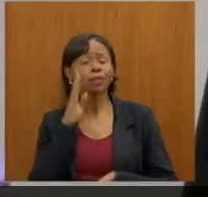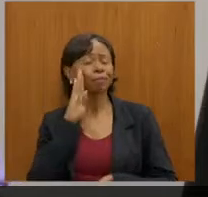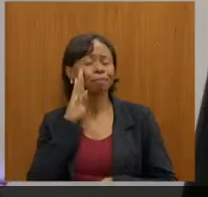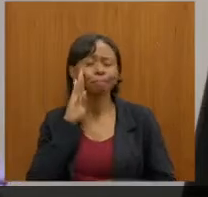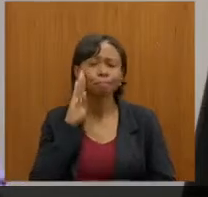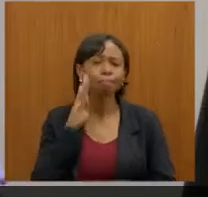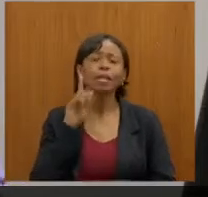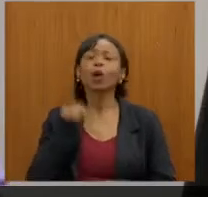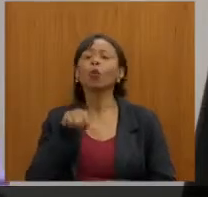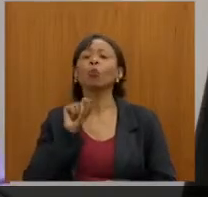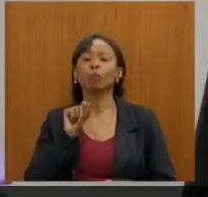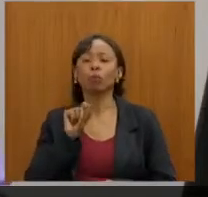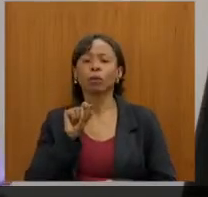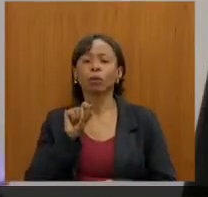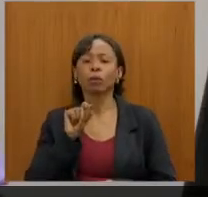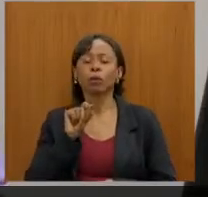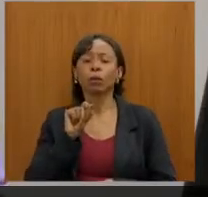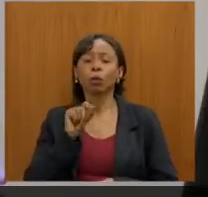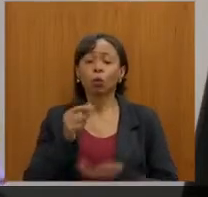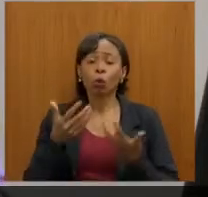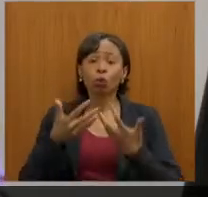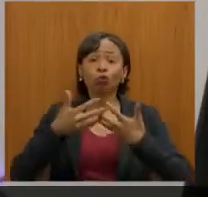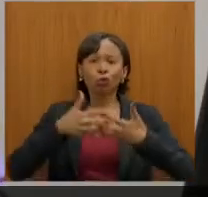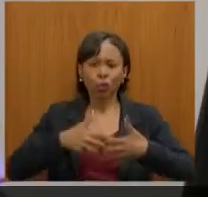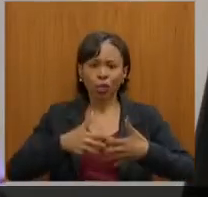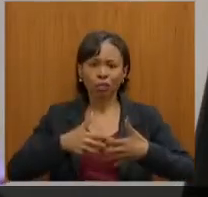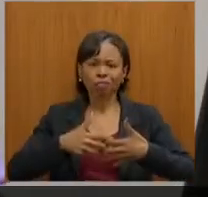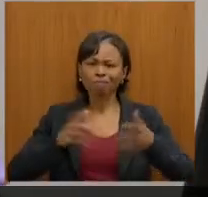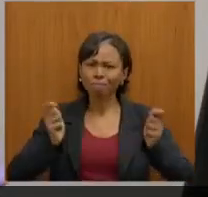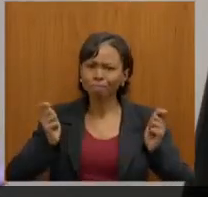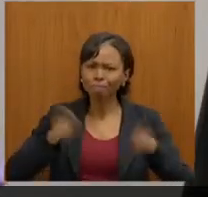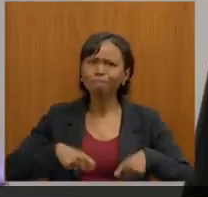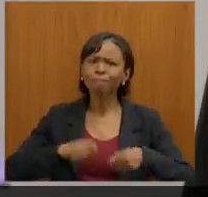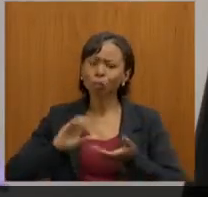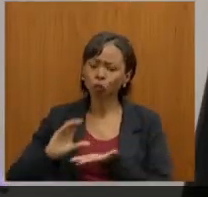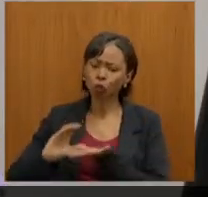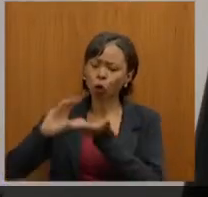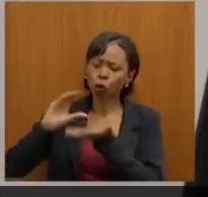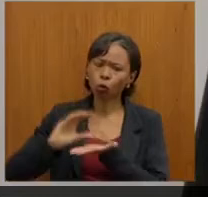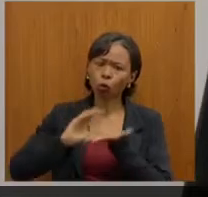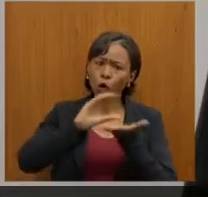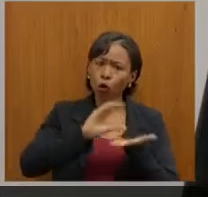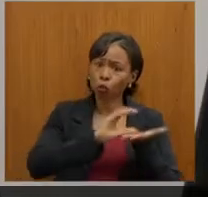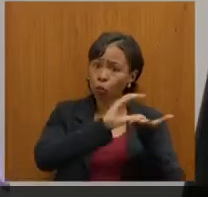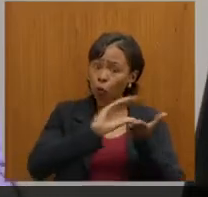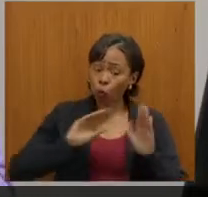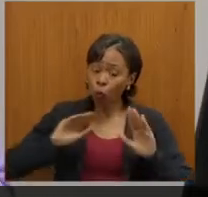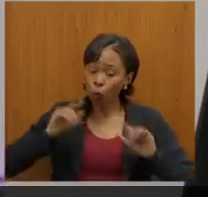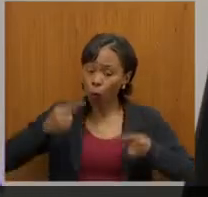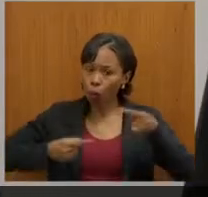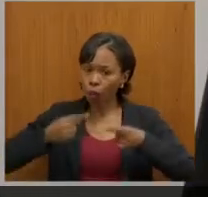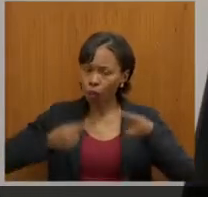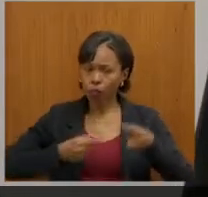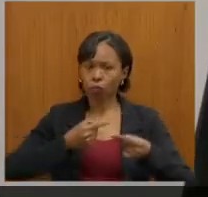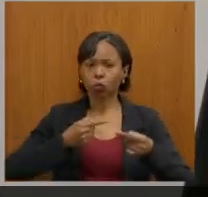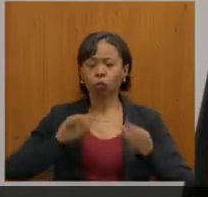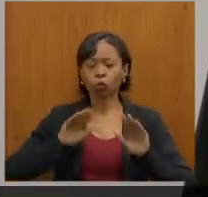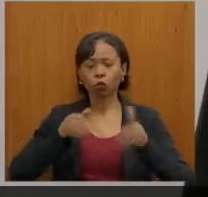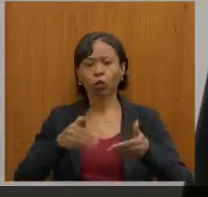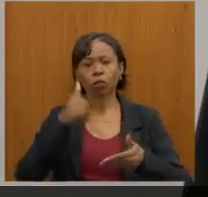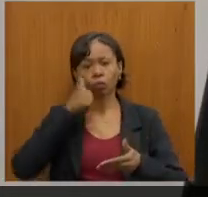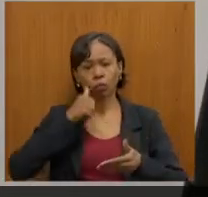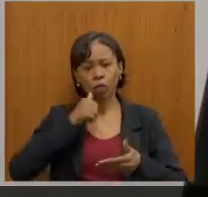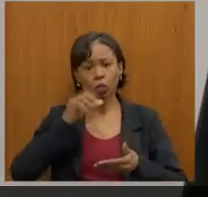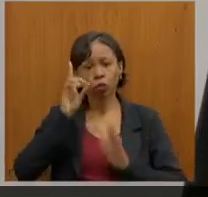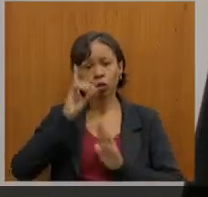importância do funcionamento efetivo dos conselhos de políticas para as mulheres ou direitos das mulheres